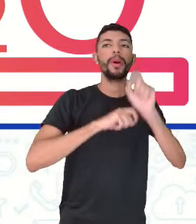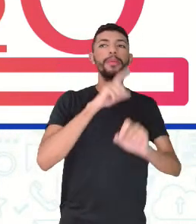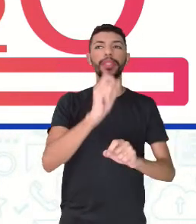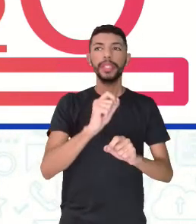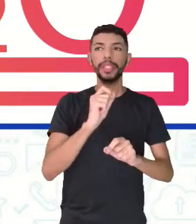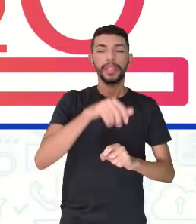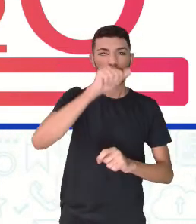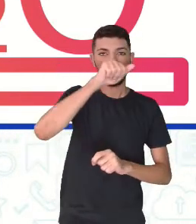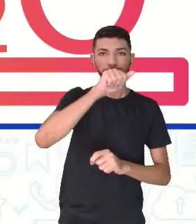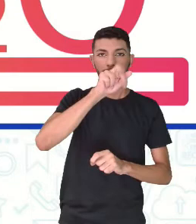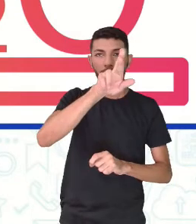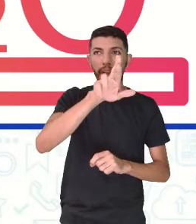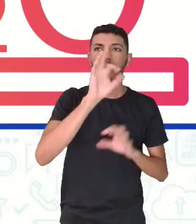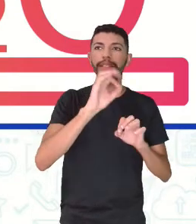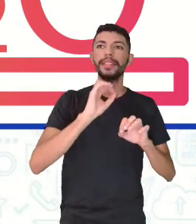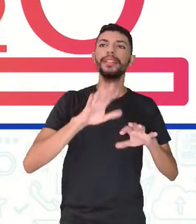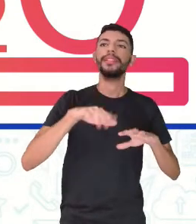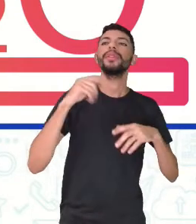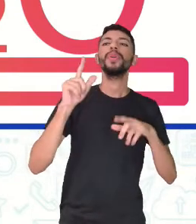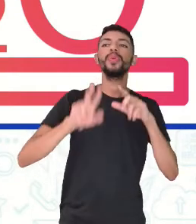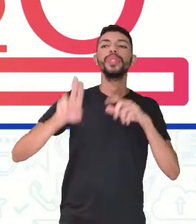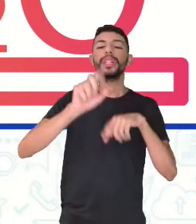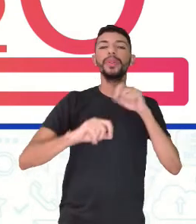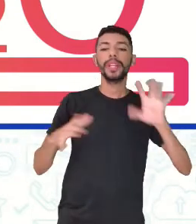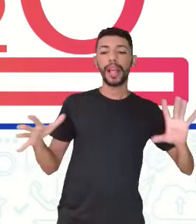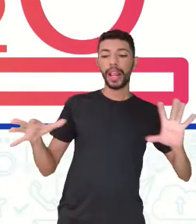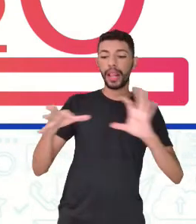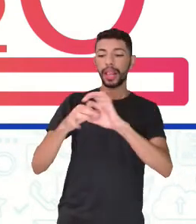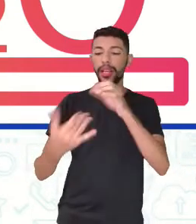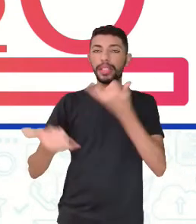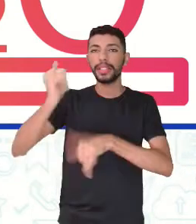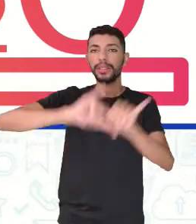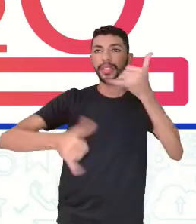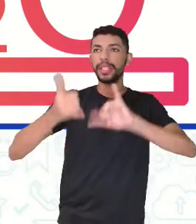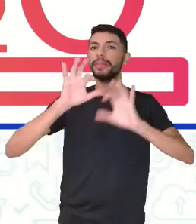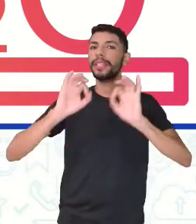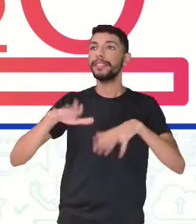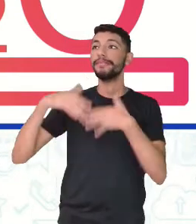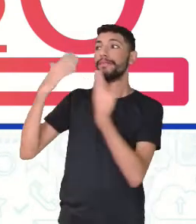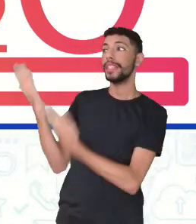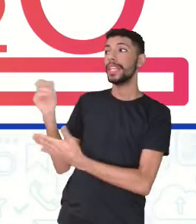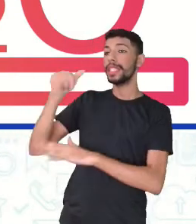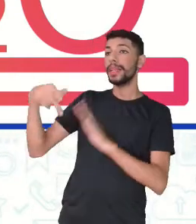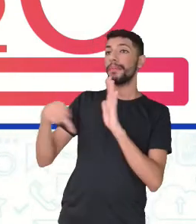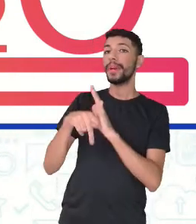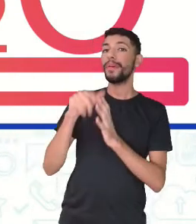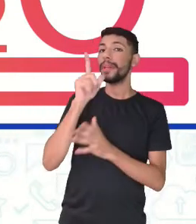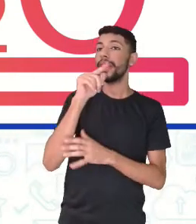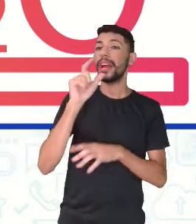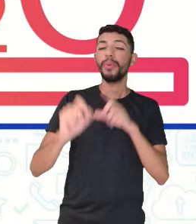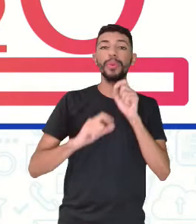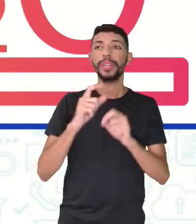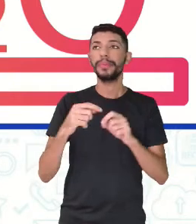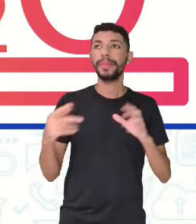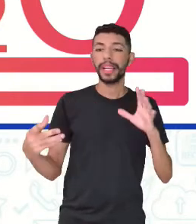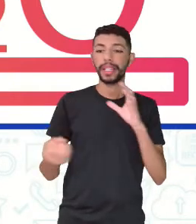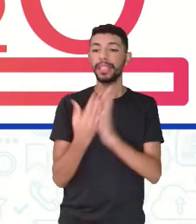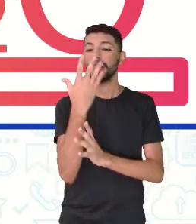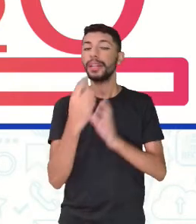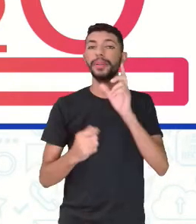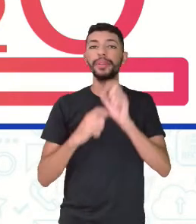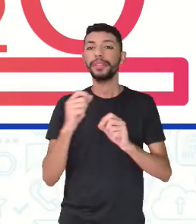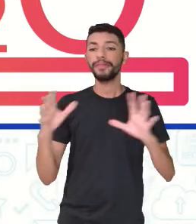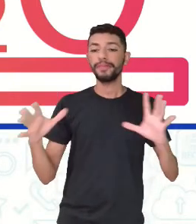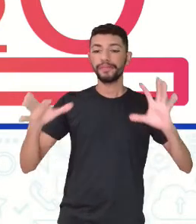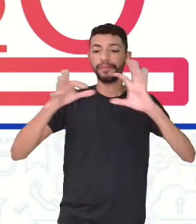Porque ligações químicas tem várias. E essa da água aí, olha, é para unir, né, para fazer essa pontezinha.